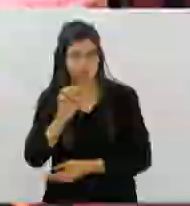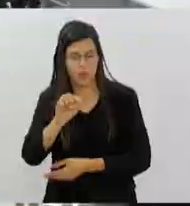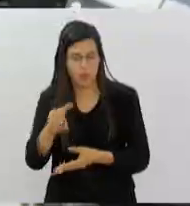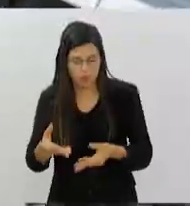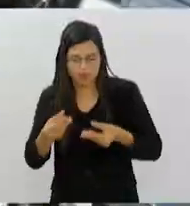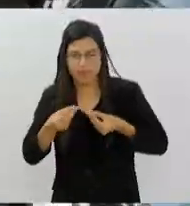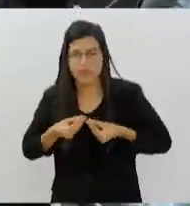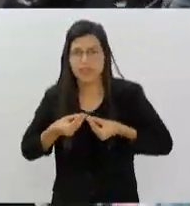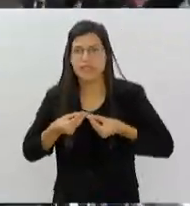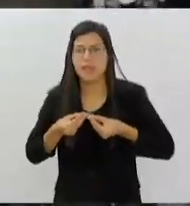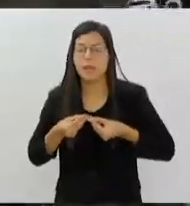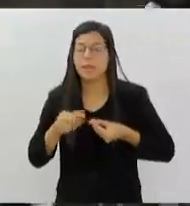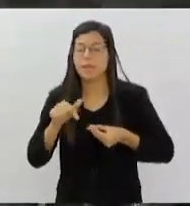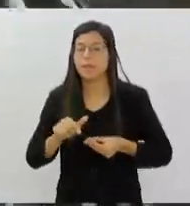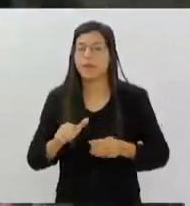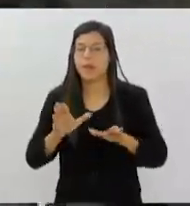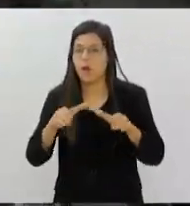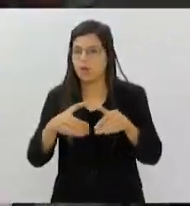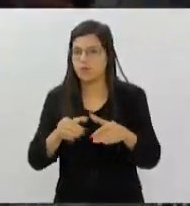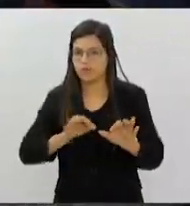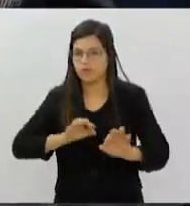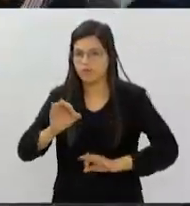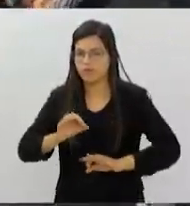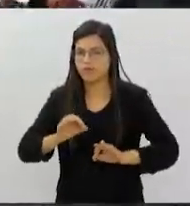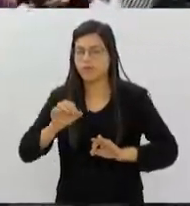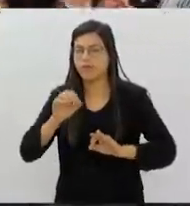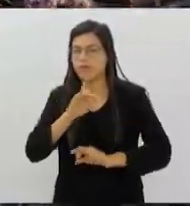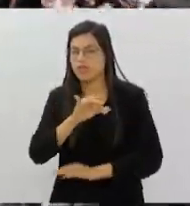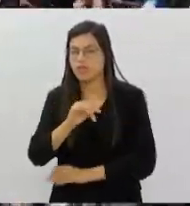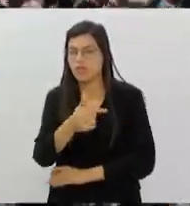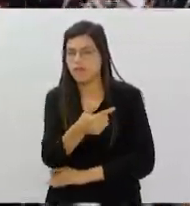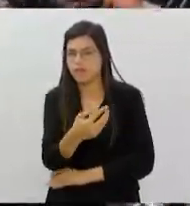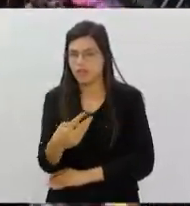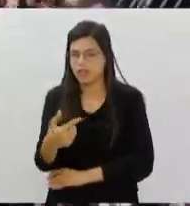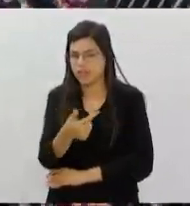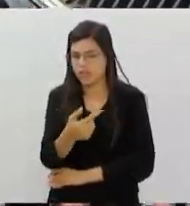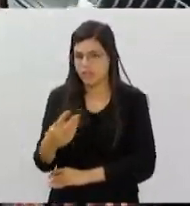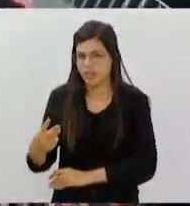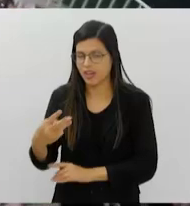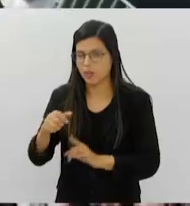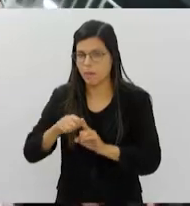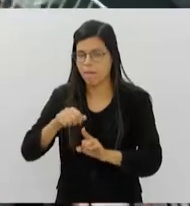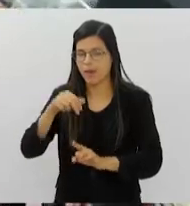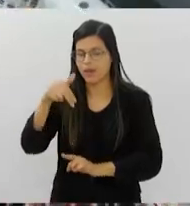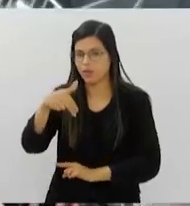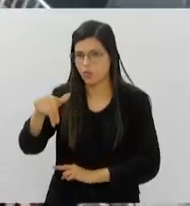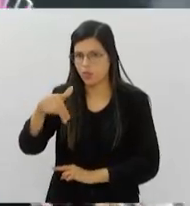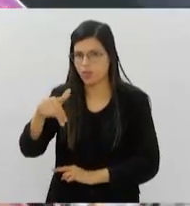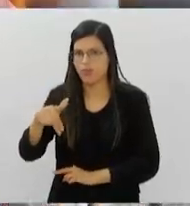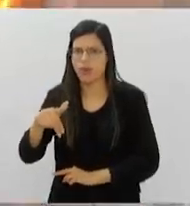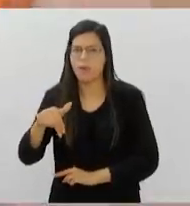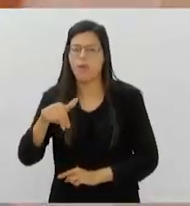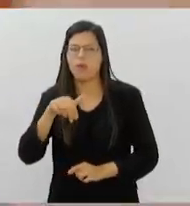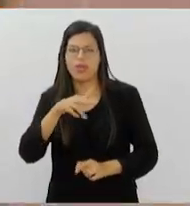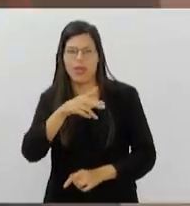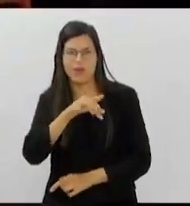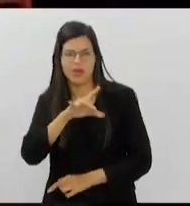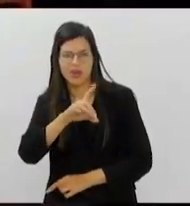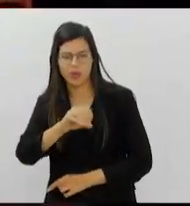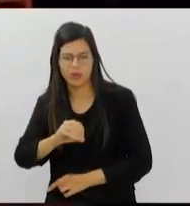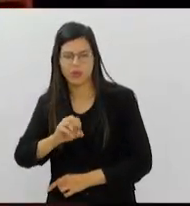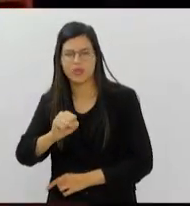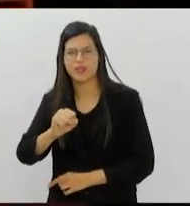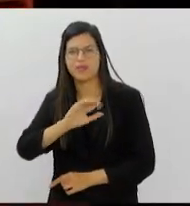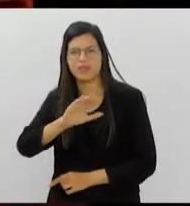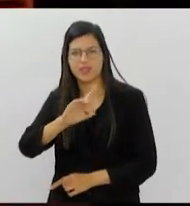do Carnaval de Niterói 2025 vai ser no dia 23 de novembro, na quadra da Unidos do Viradouro.